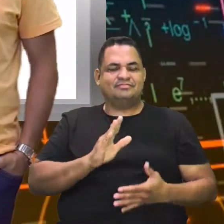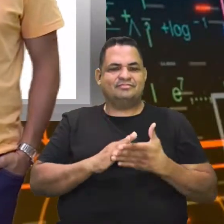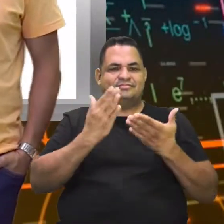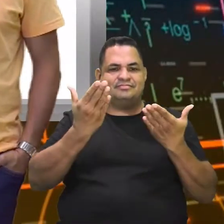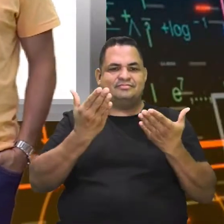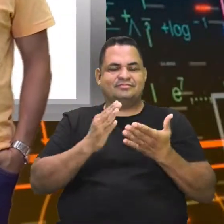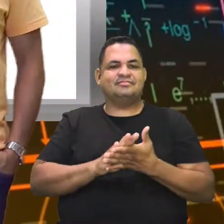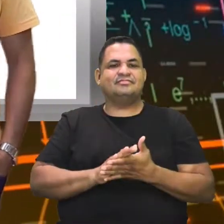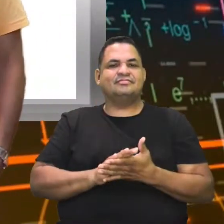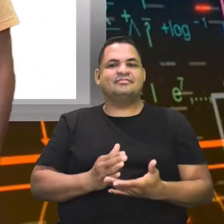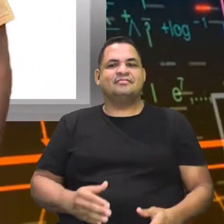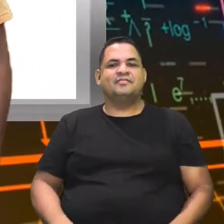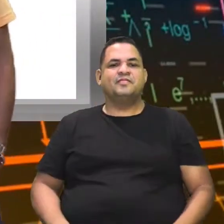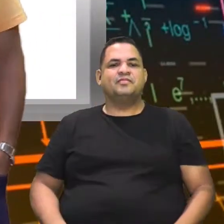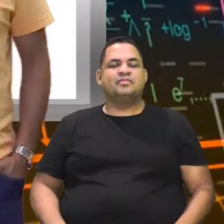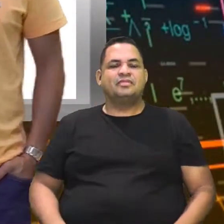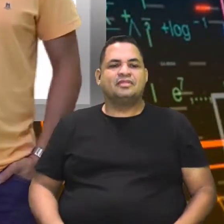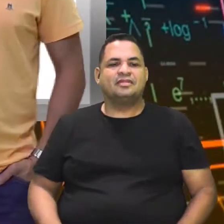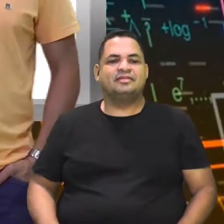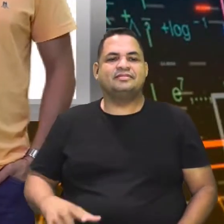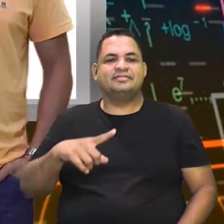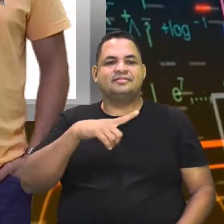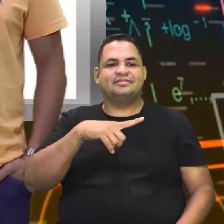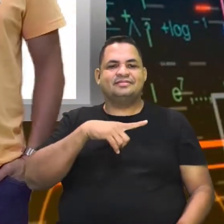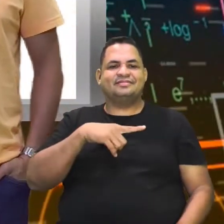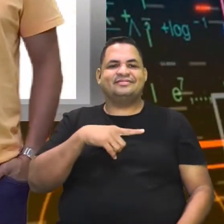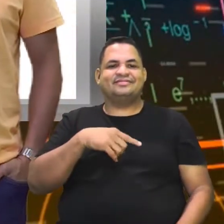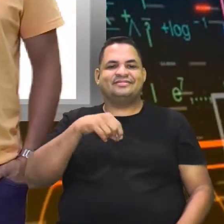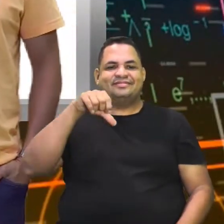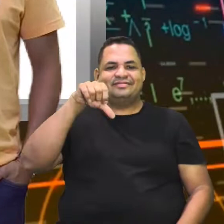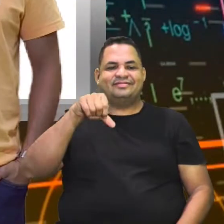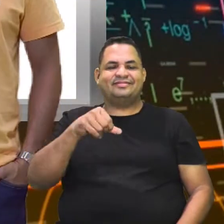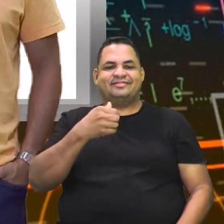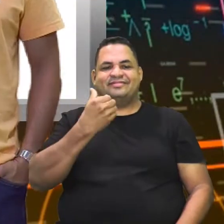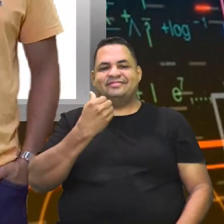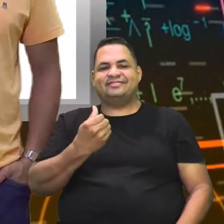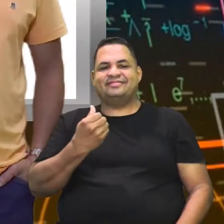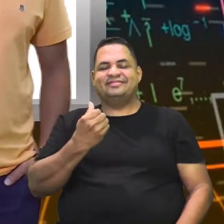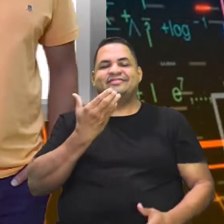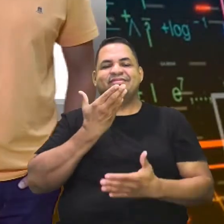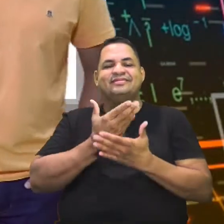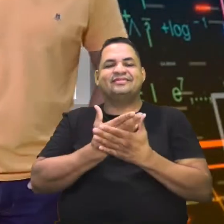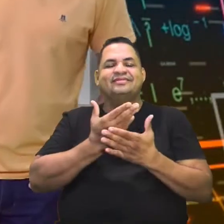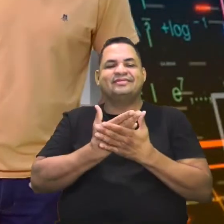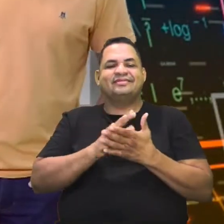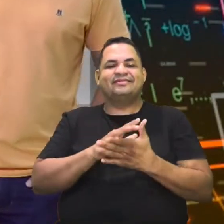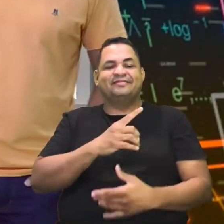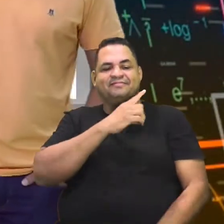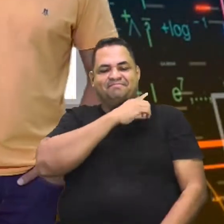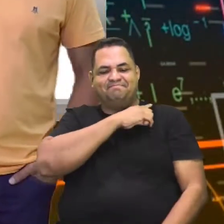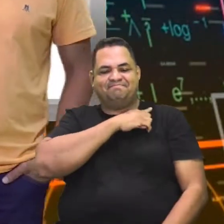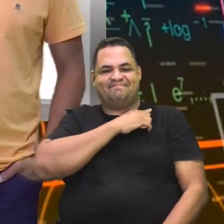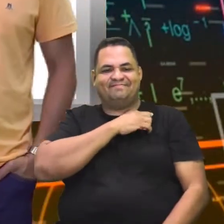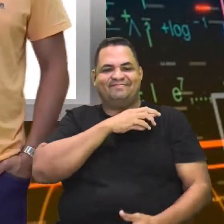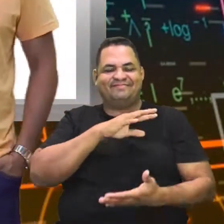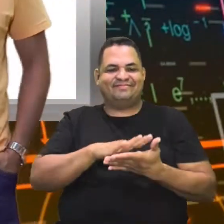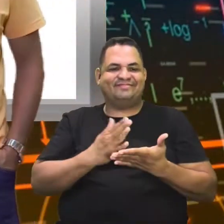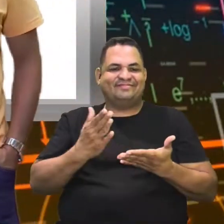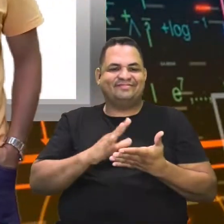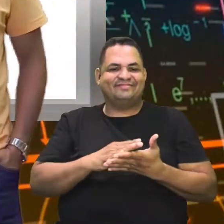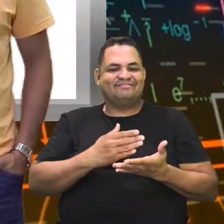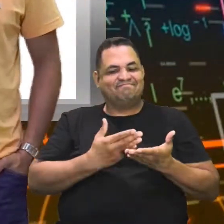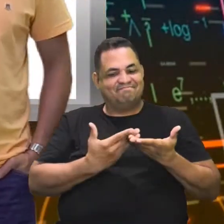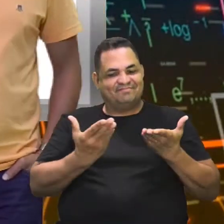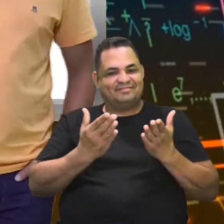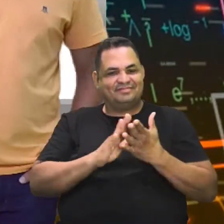ano agora, nesse ano de 2022. Sim, então temos aí 96 aulas do primeiro ano. Se divirtam, fiquem à vontade.